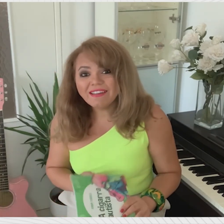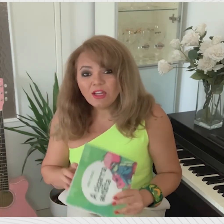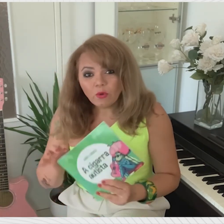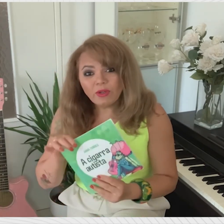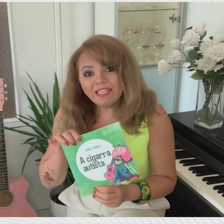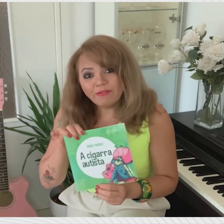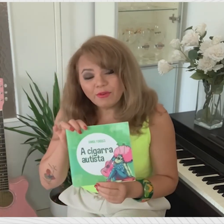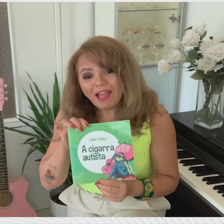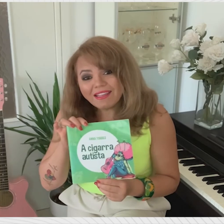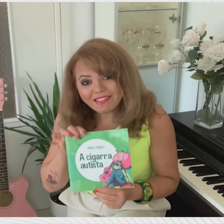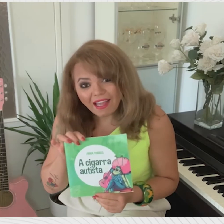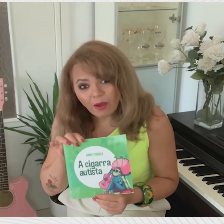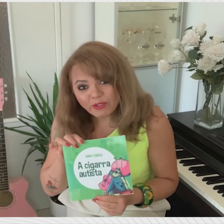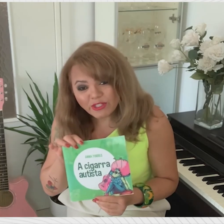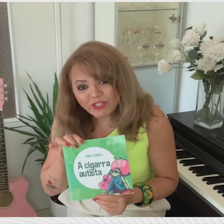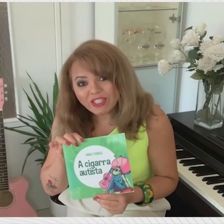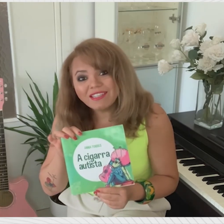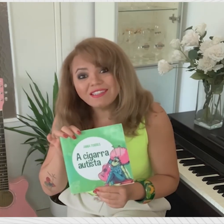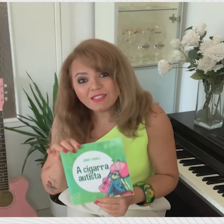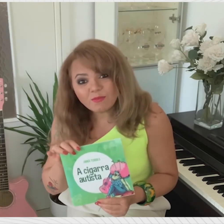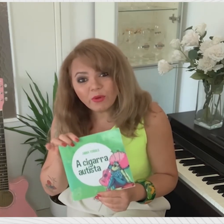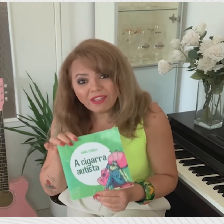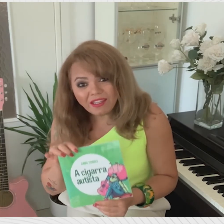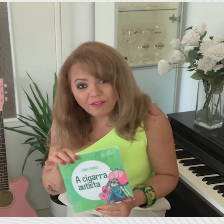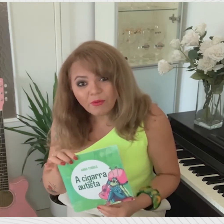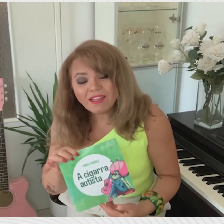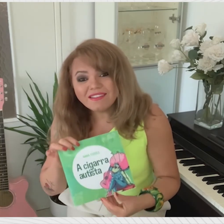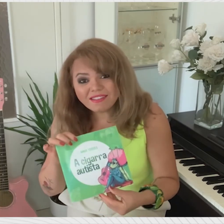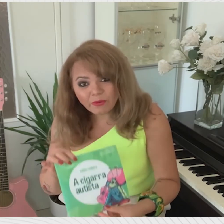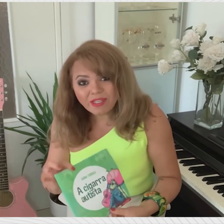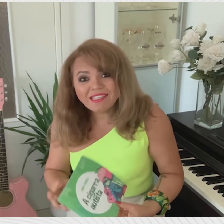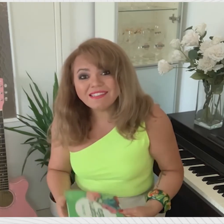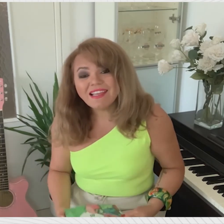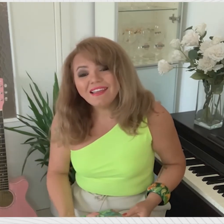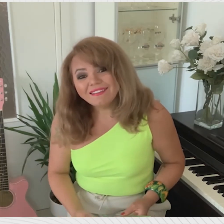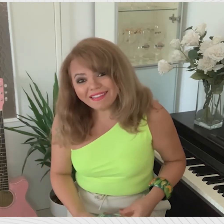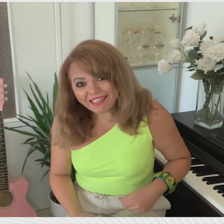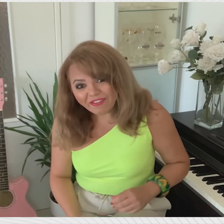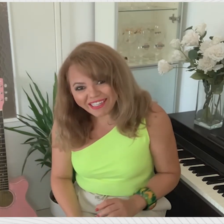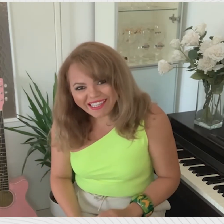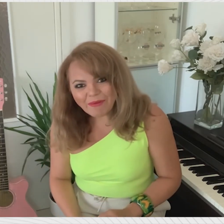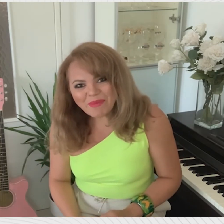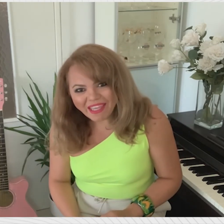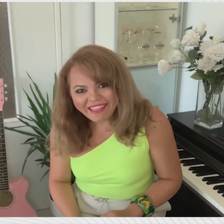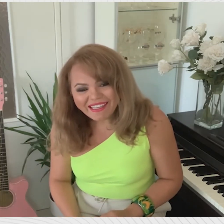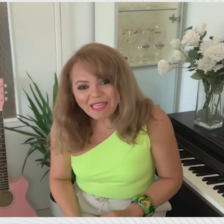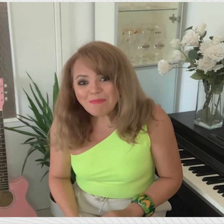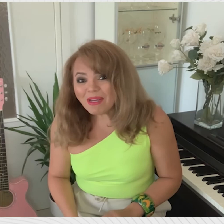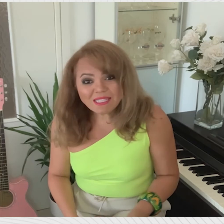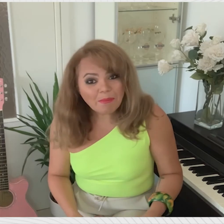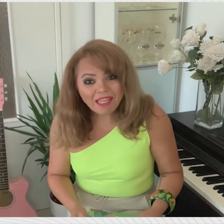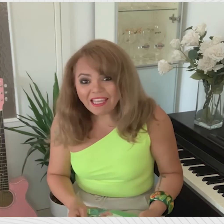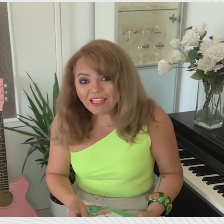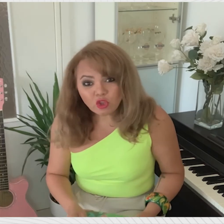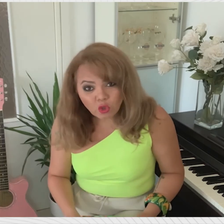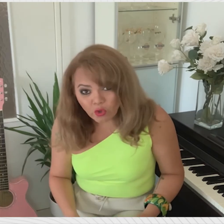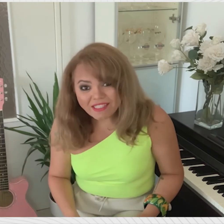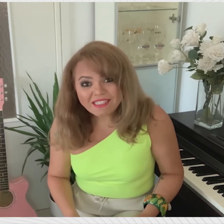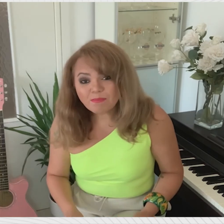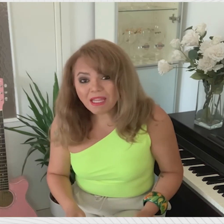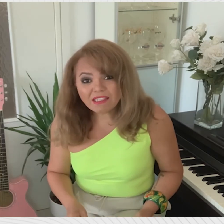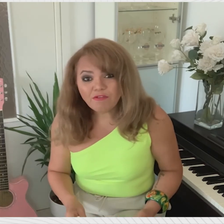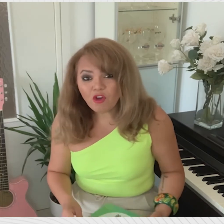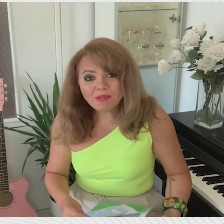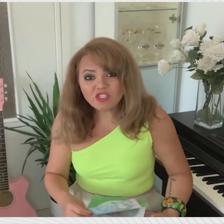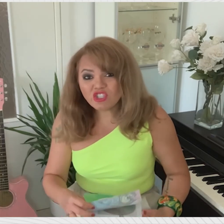dica o livro A Cigarra Autista, que está disponível aí em São Luís, na Livraria Amei, mas também em todas